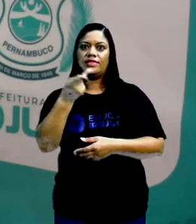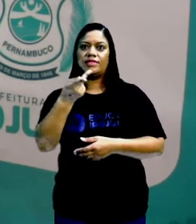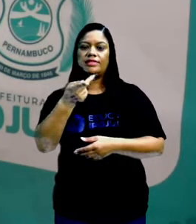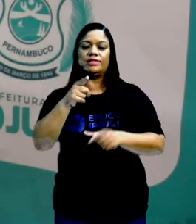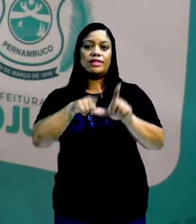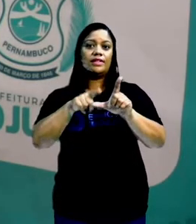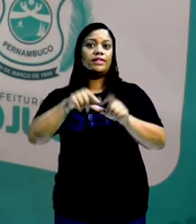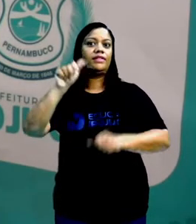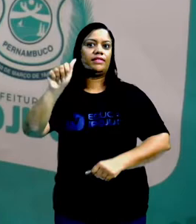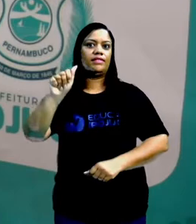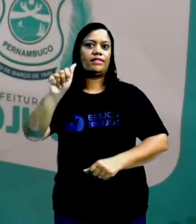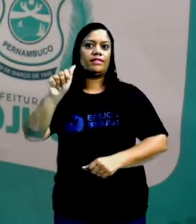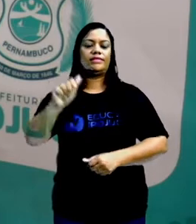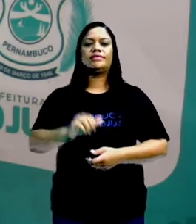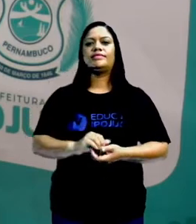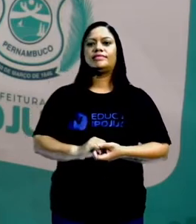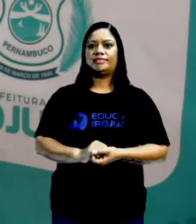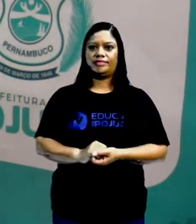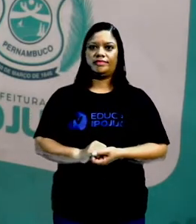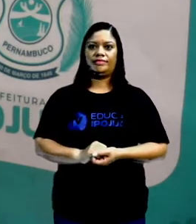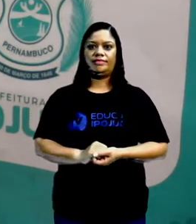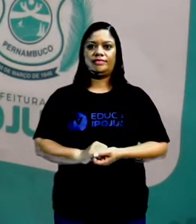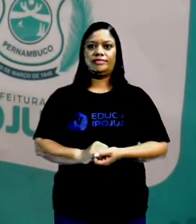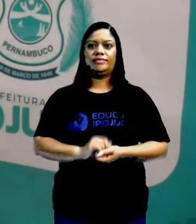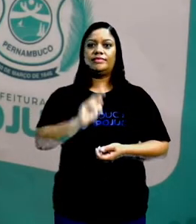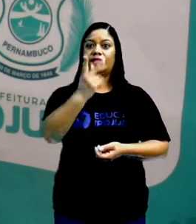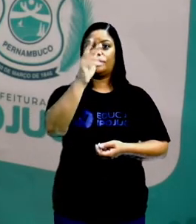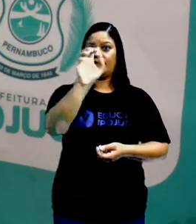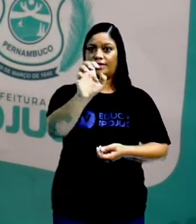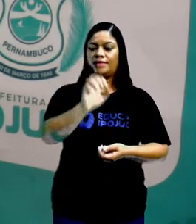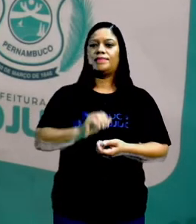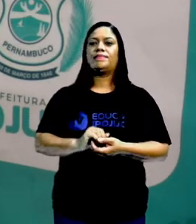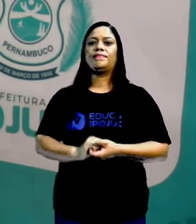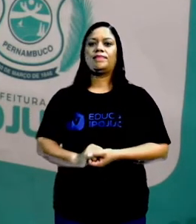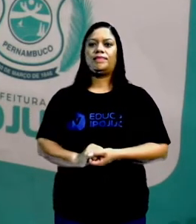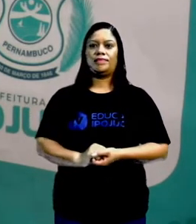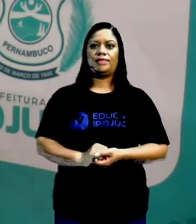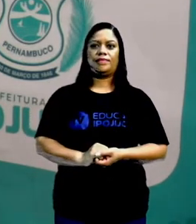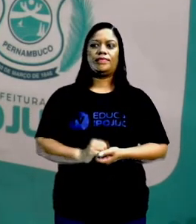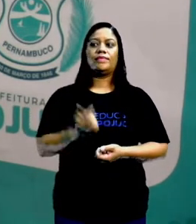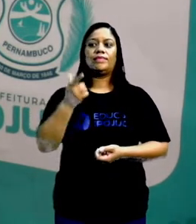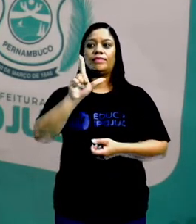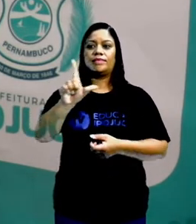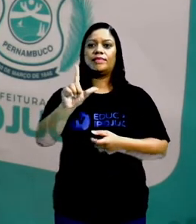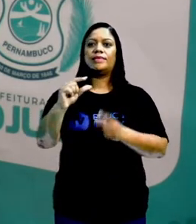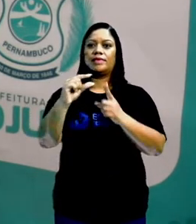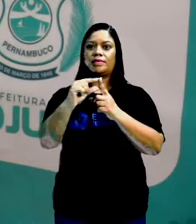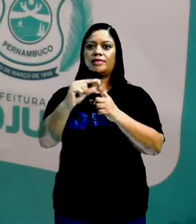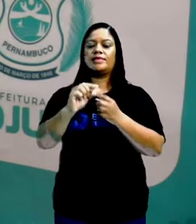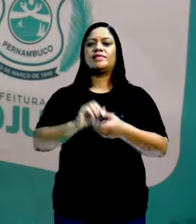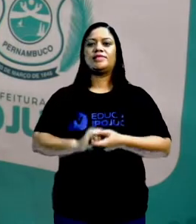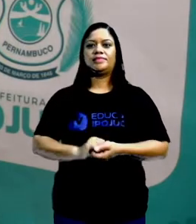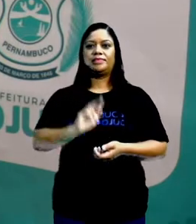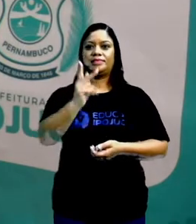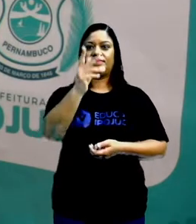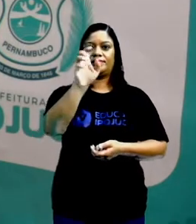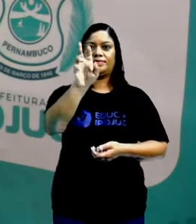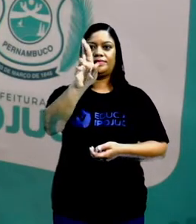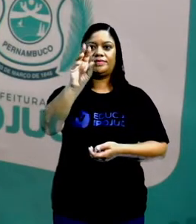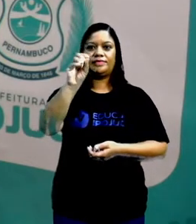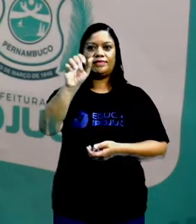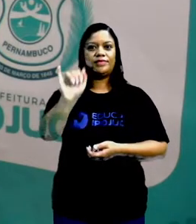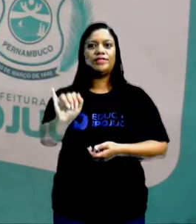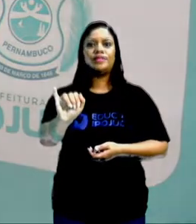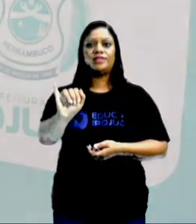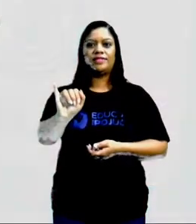vogal A. Harpa. Agora aqui, H, E. Vamos fazer uma outra palavra. Herói.